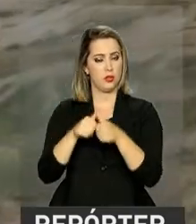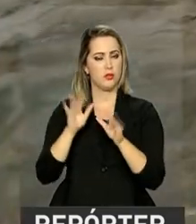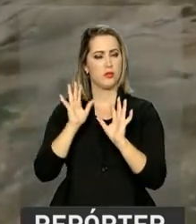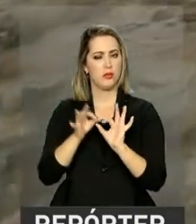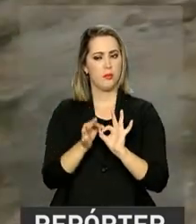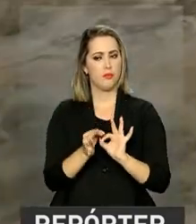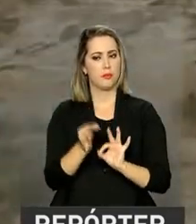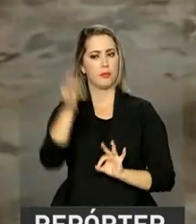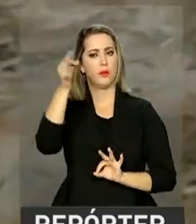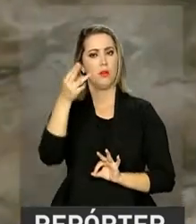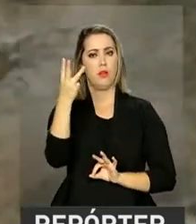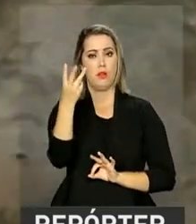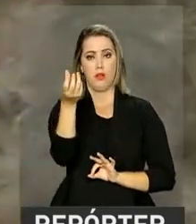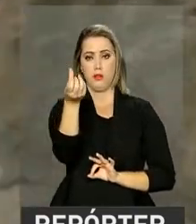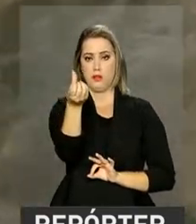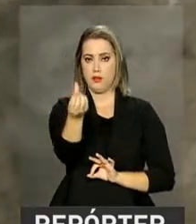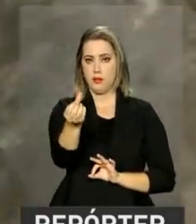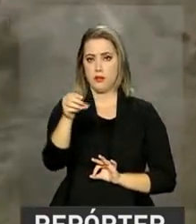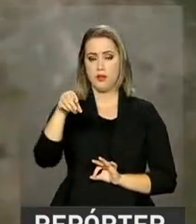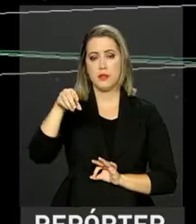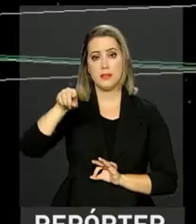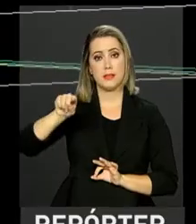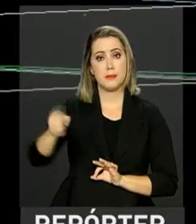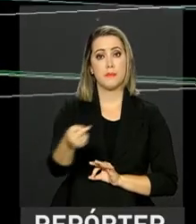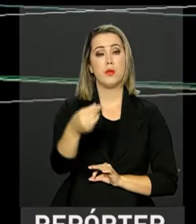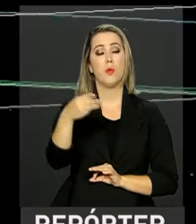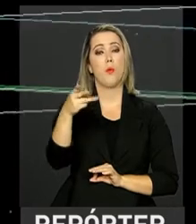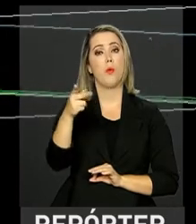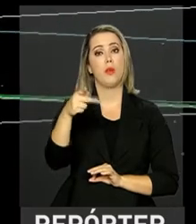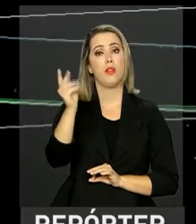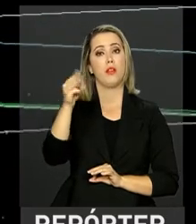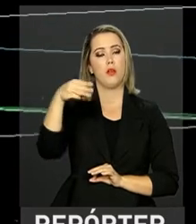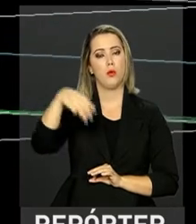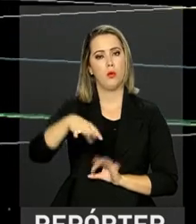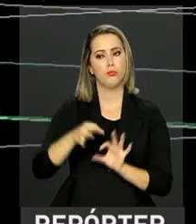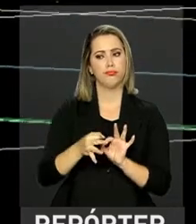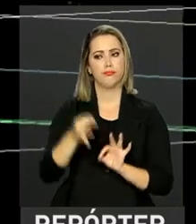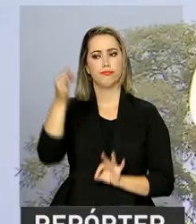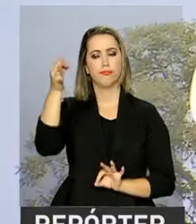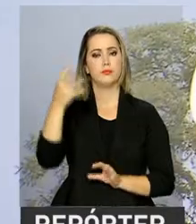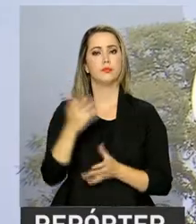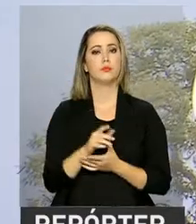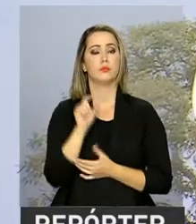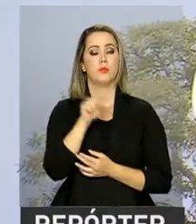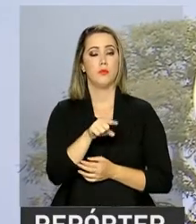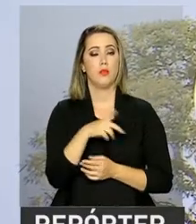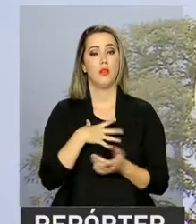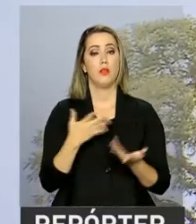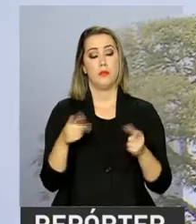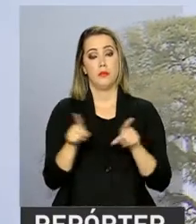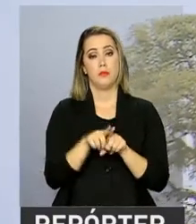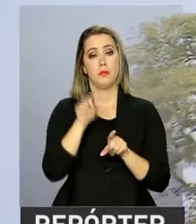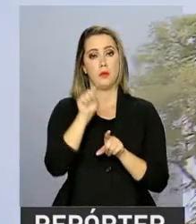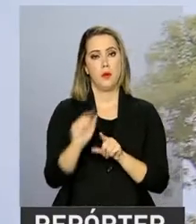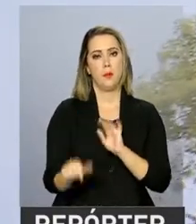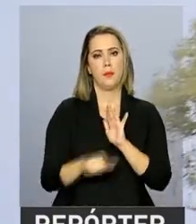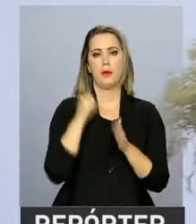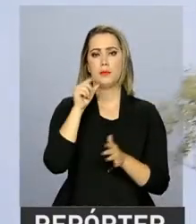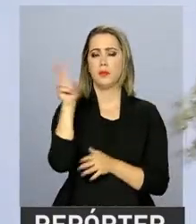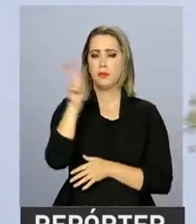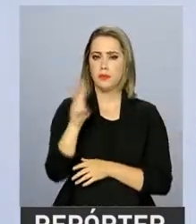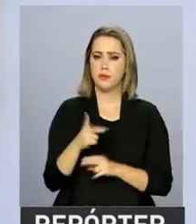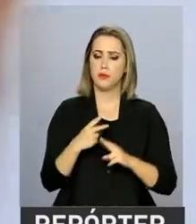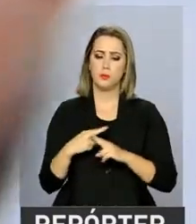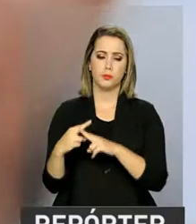36 mil quilômetros de altitude em relação à superfície da terra o sg dc é o primeiro satélite